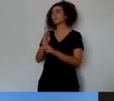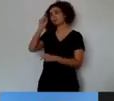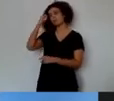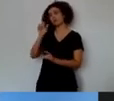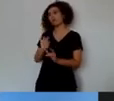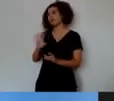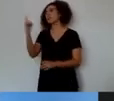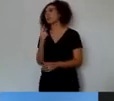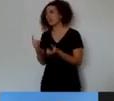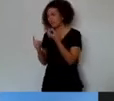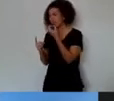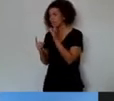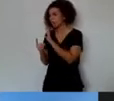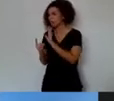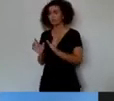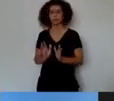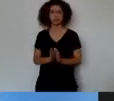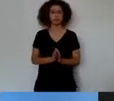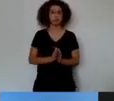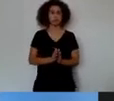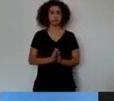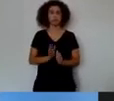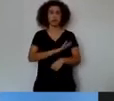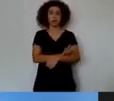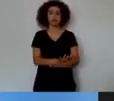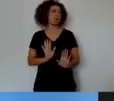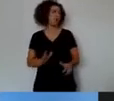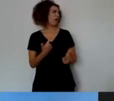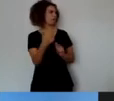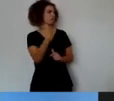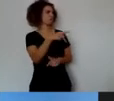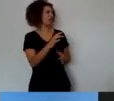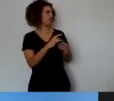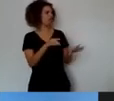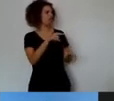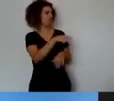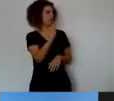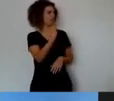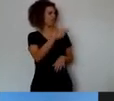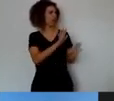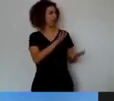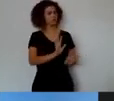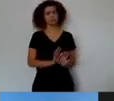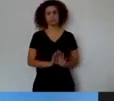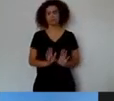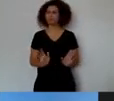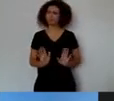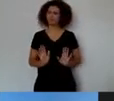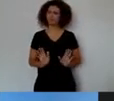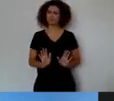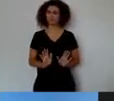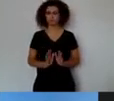falando sobre racismo. Tudo bem, é um problema delas mesmo, deixa elas falarem, né? A gente precisa desnaturalizar essas questões e nos